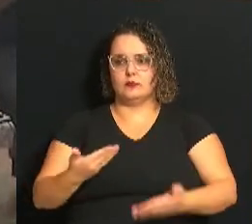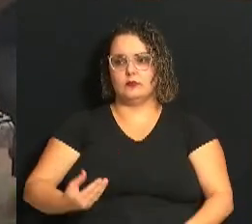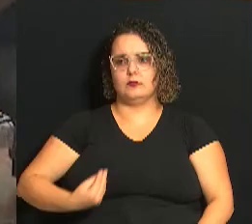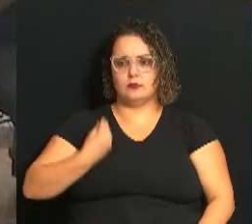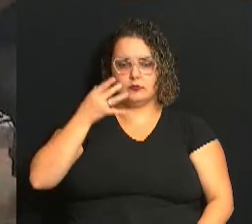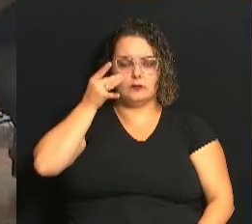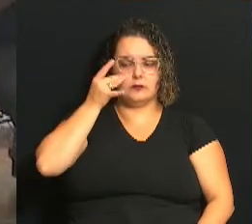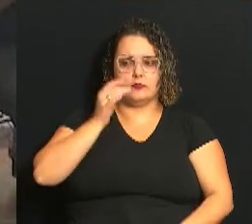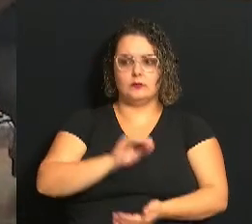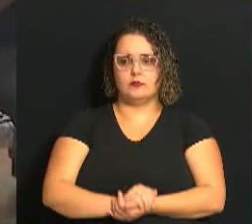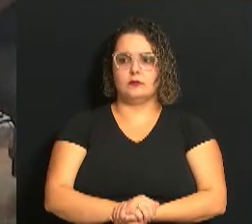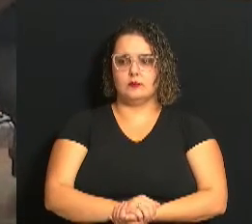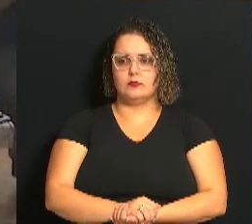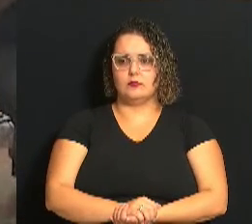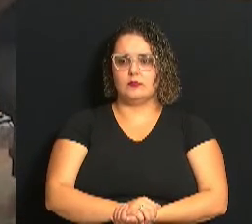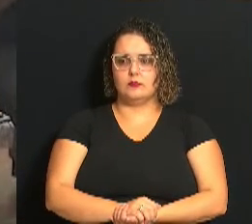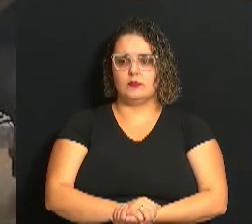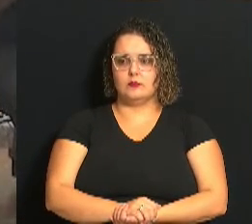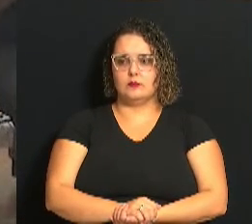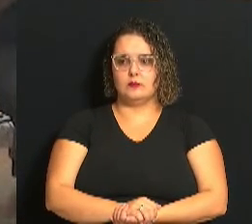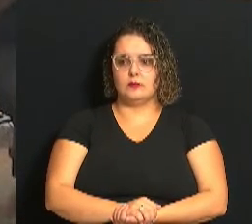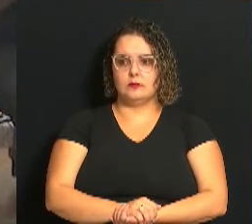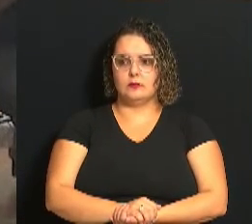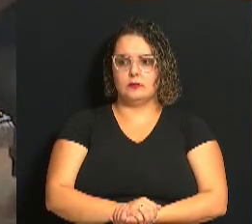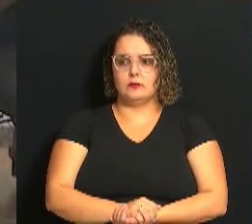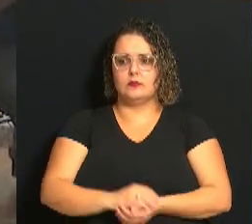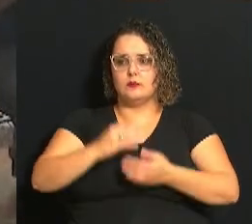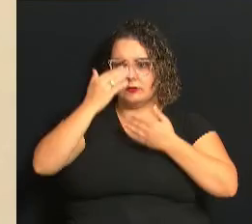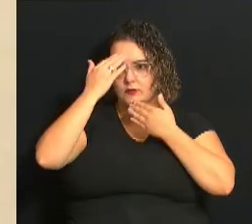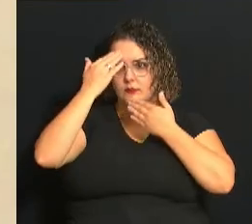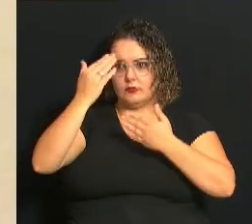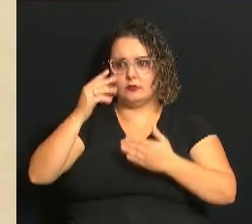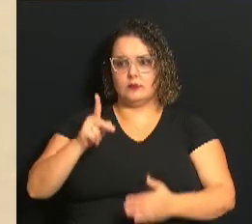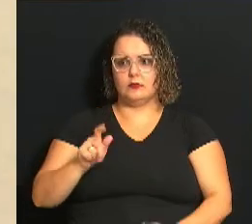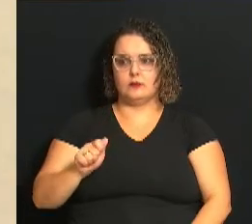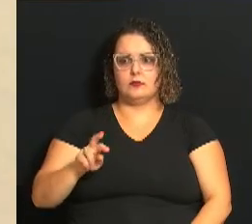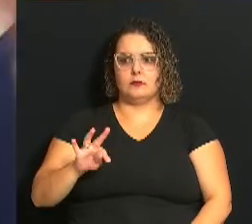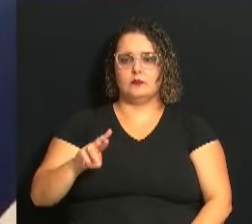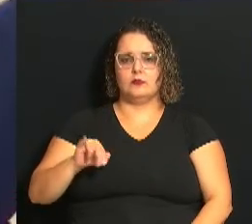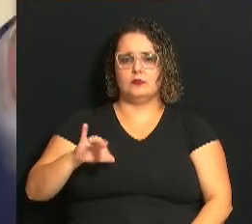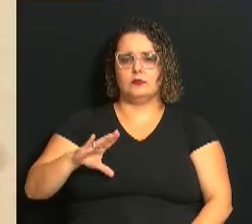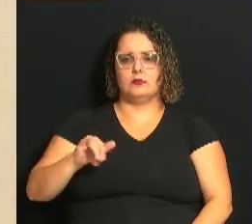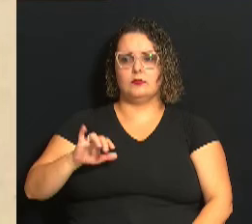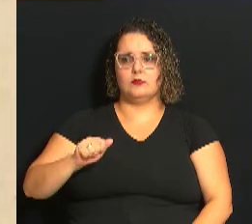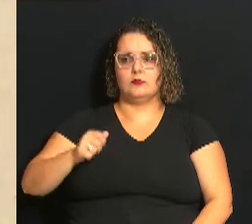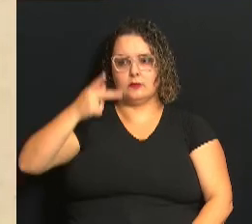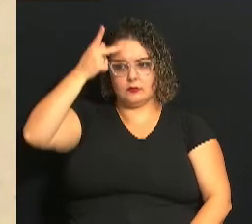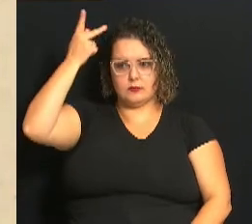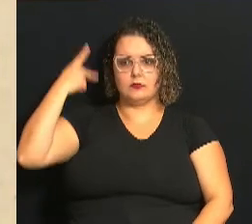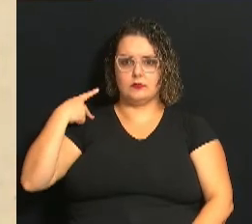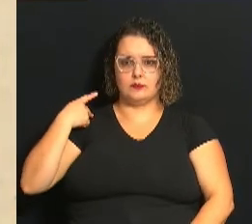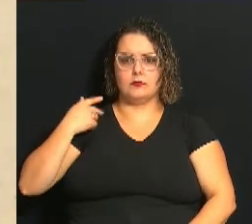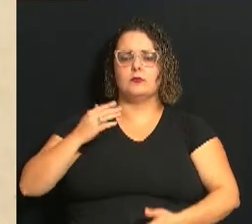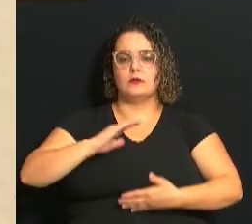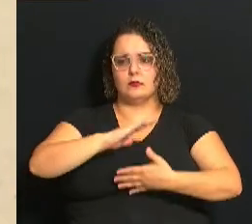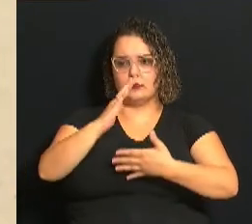eu gostaria de agradecer a Patrícia, tá? Que ela está fazendo a